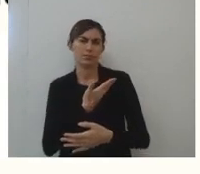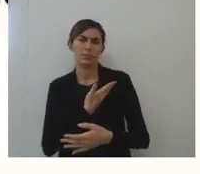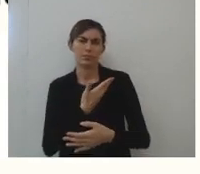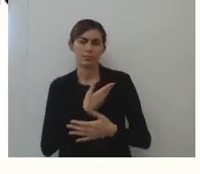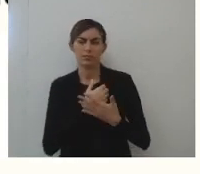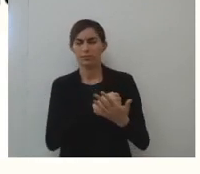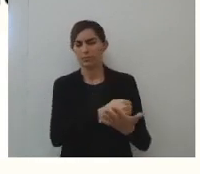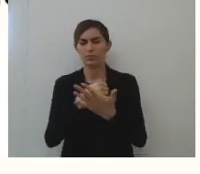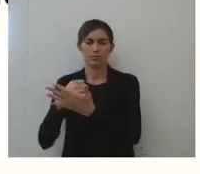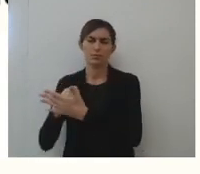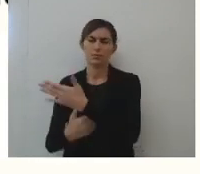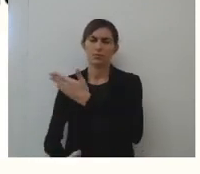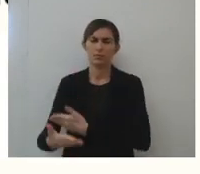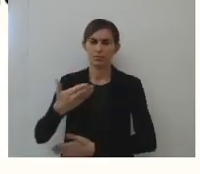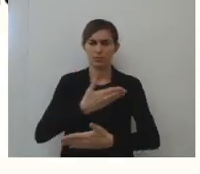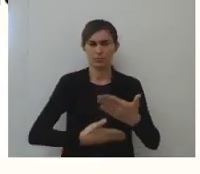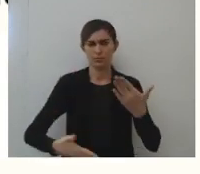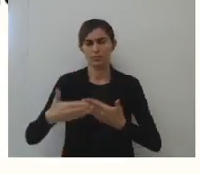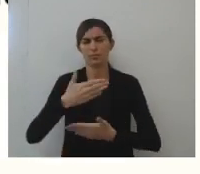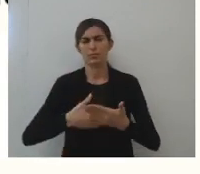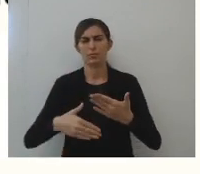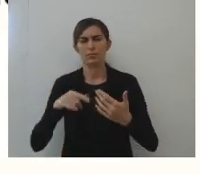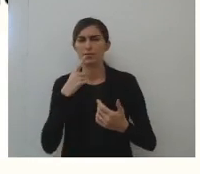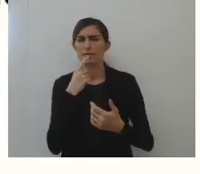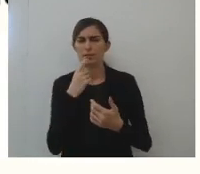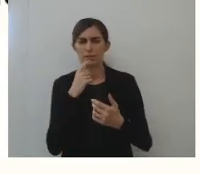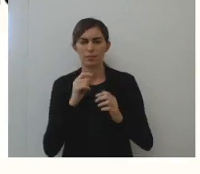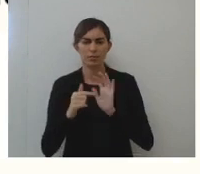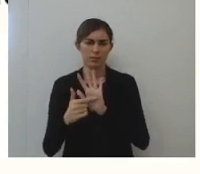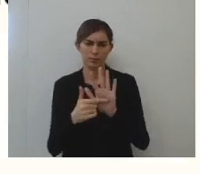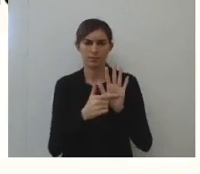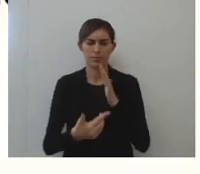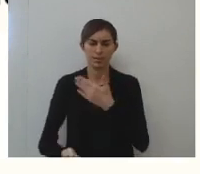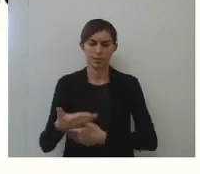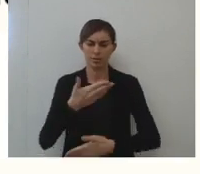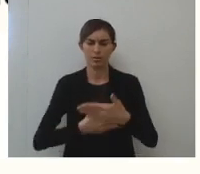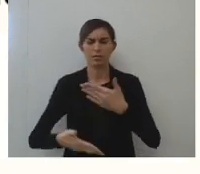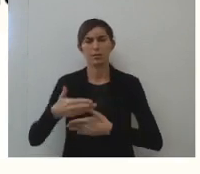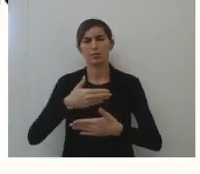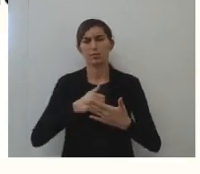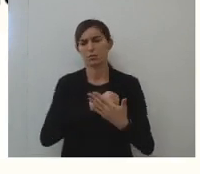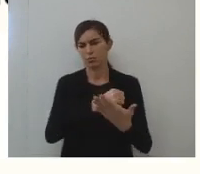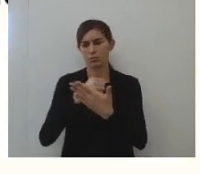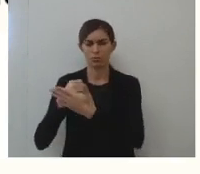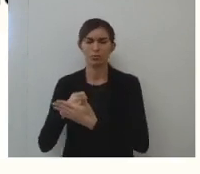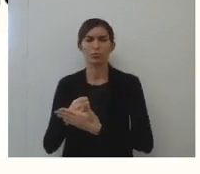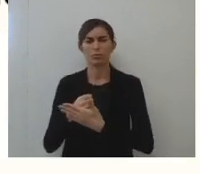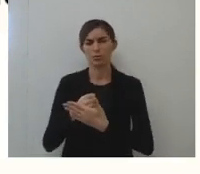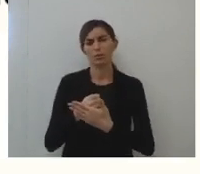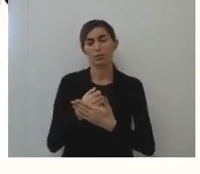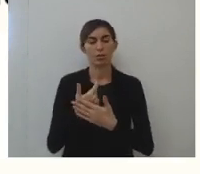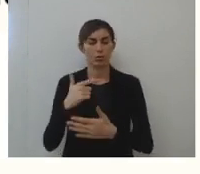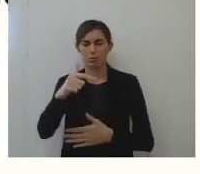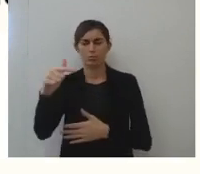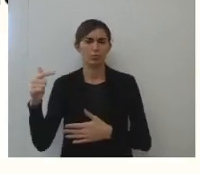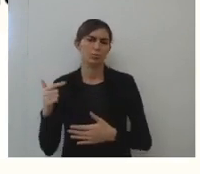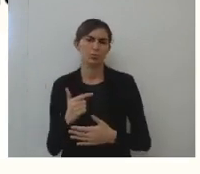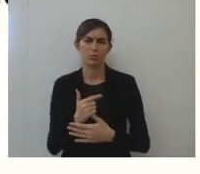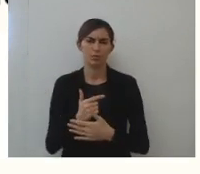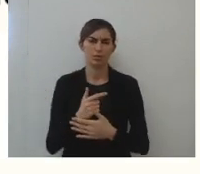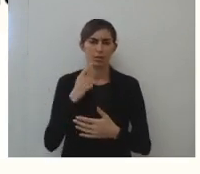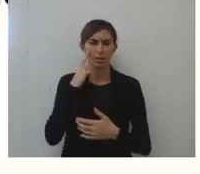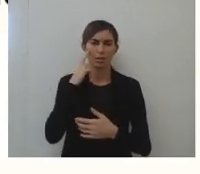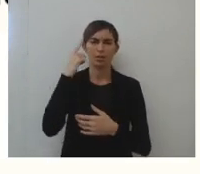e ajuda mútua. Olha só o que eu coloquei em vermelho aí. Relações de amizade e ajuda mútua. E não existia ainda